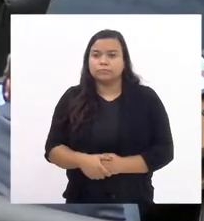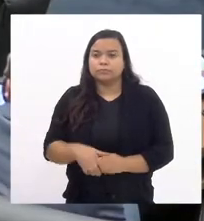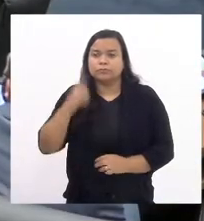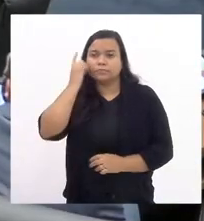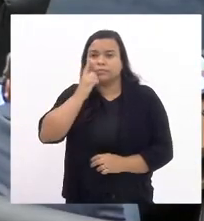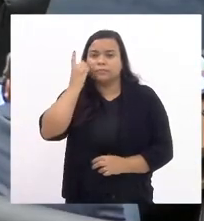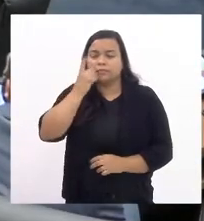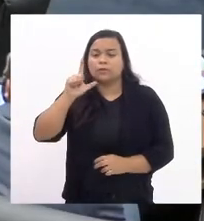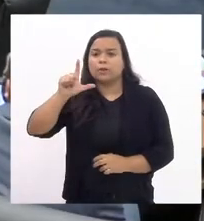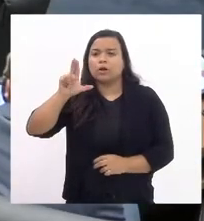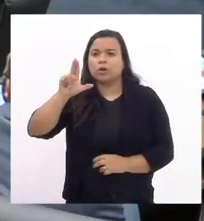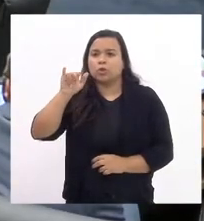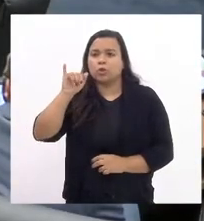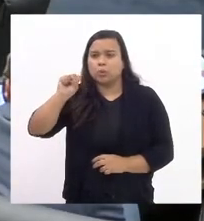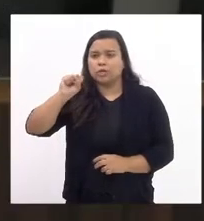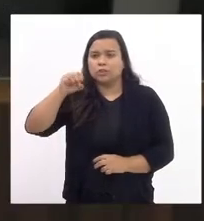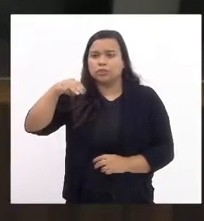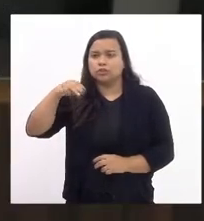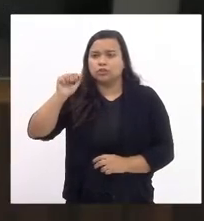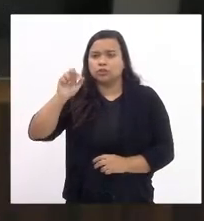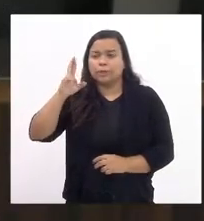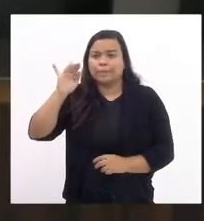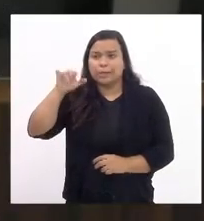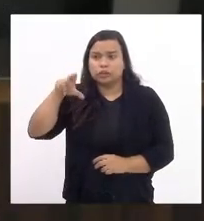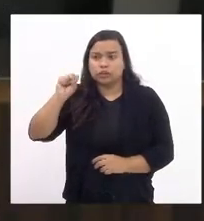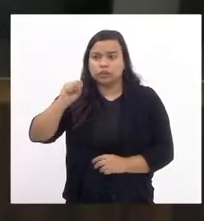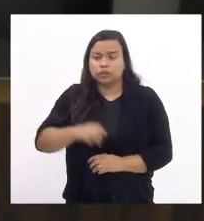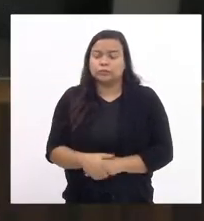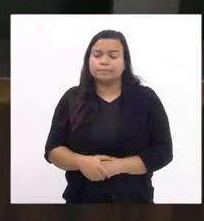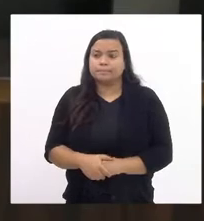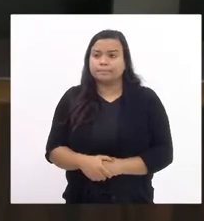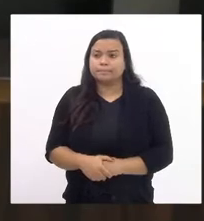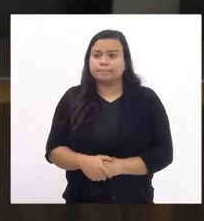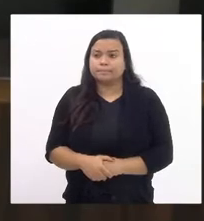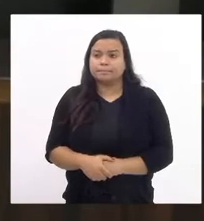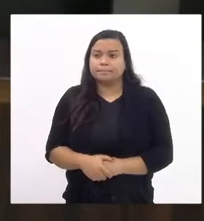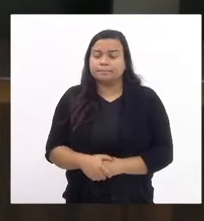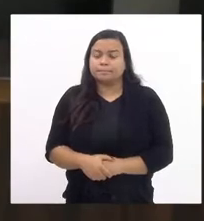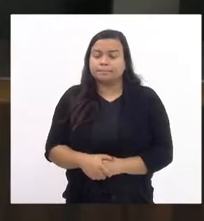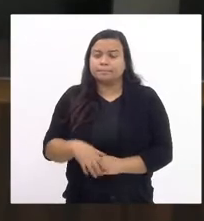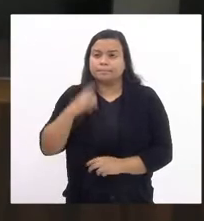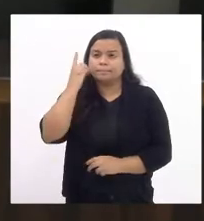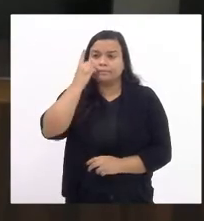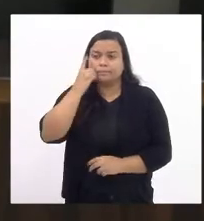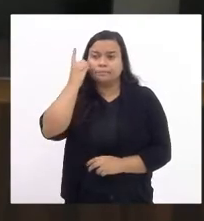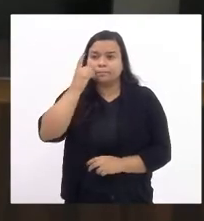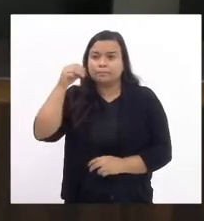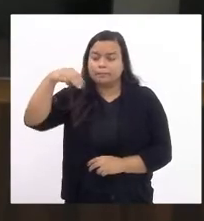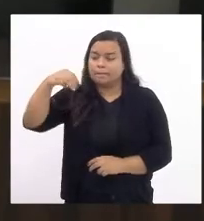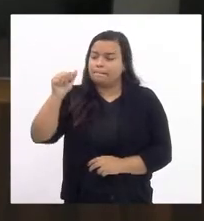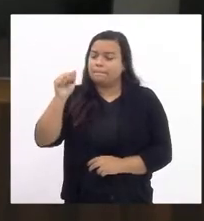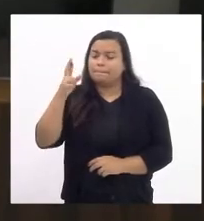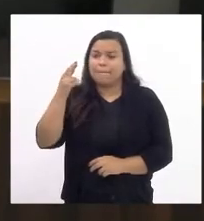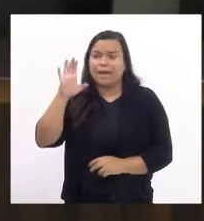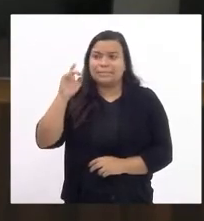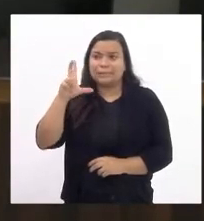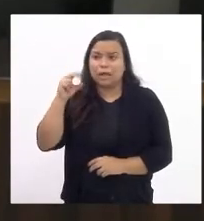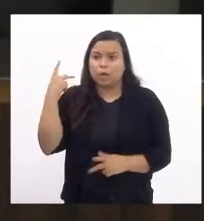Deputado Luiz Martins. Deputado Luiz Martins. Deputado Marcelo